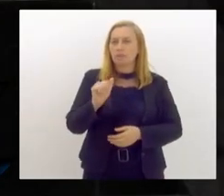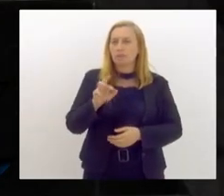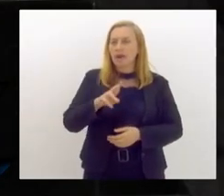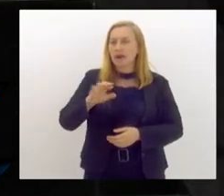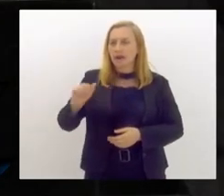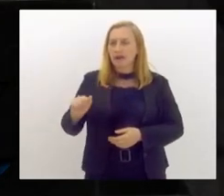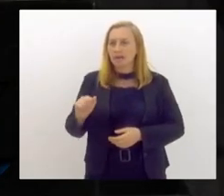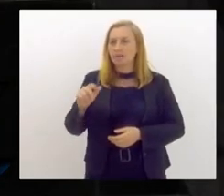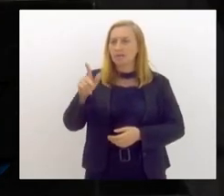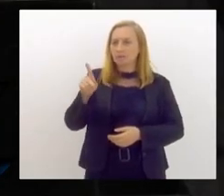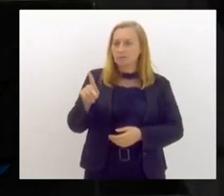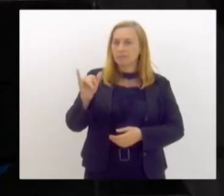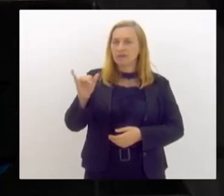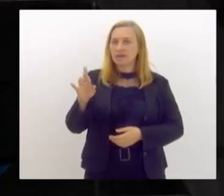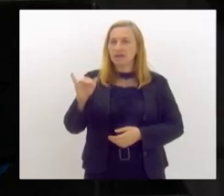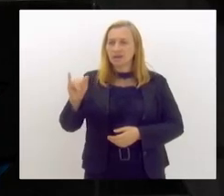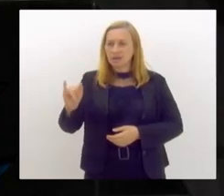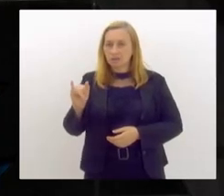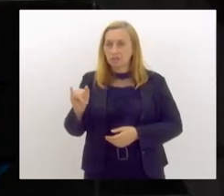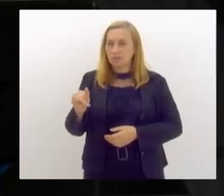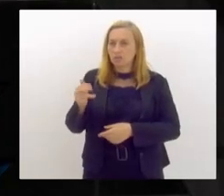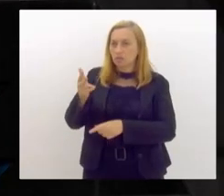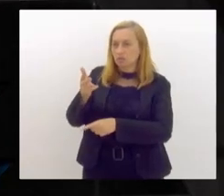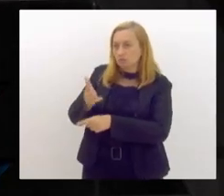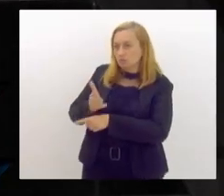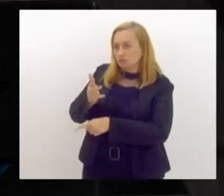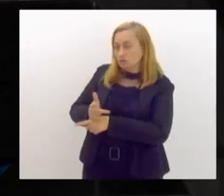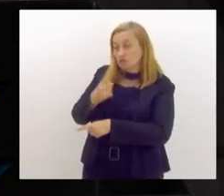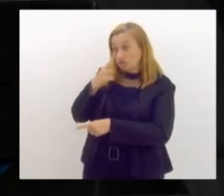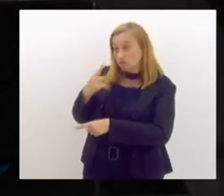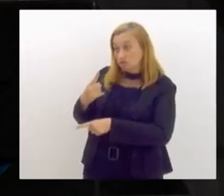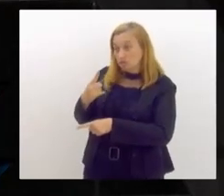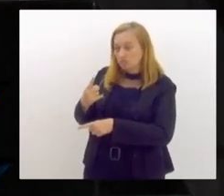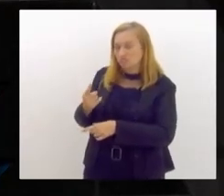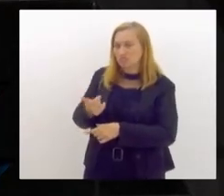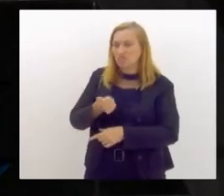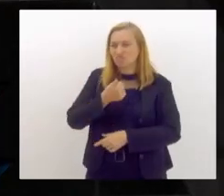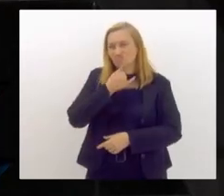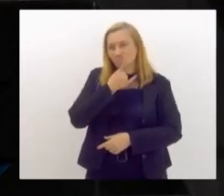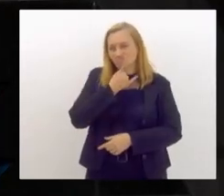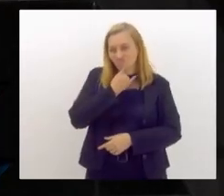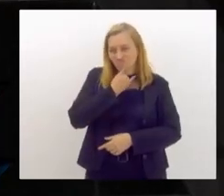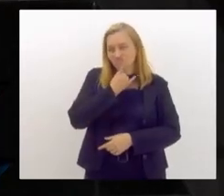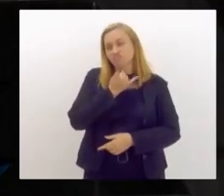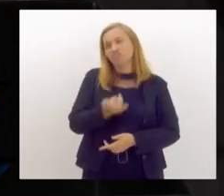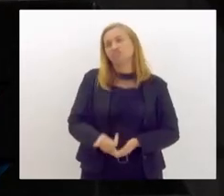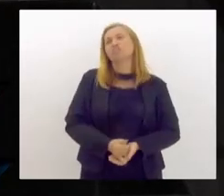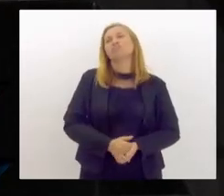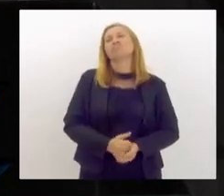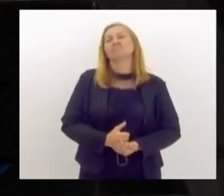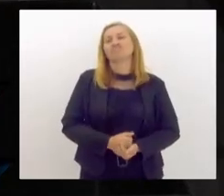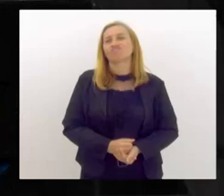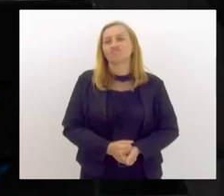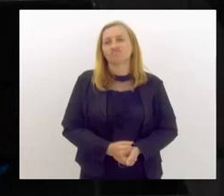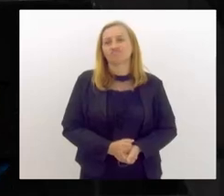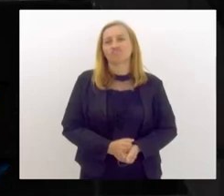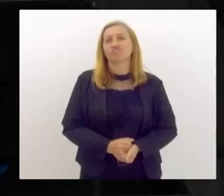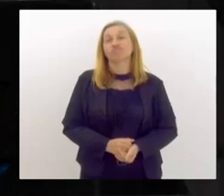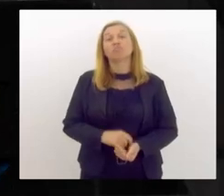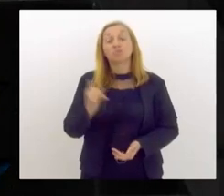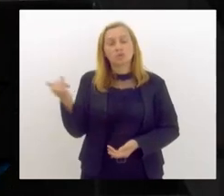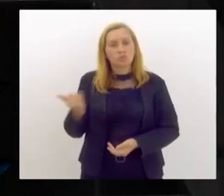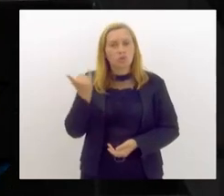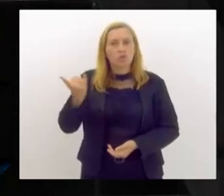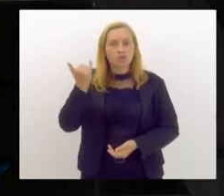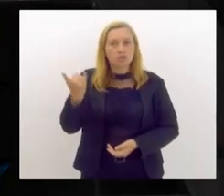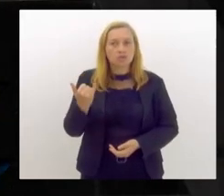as imagens que a gente assistiu nos deixam angustiadas e angustiados. É importante